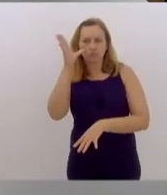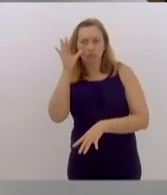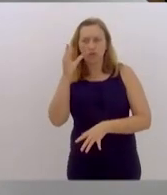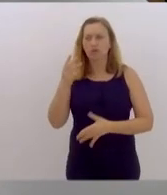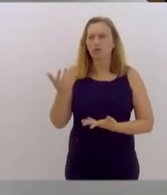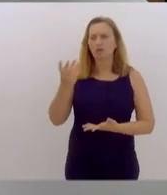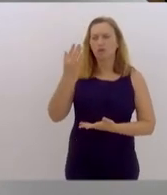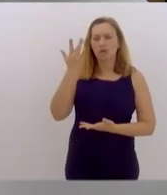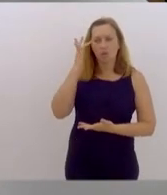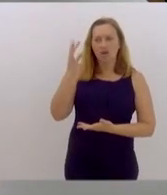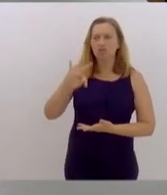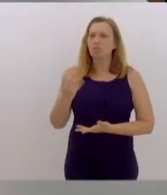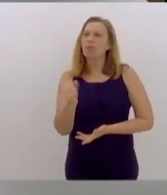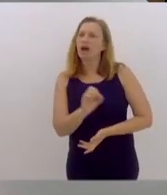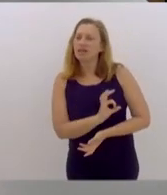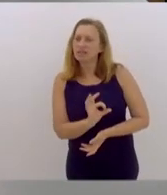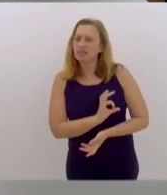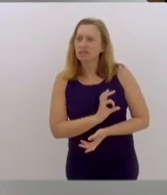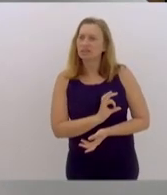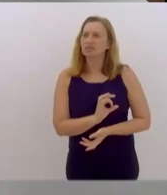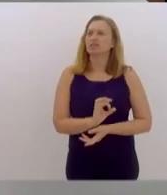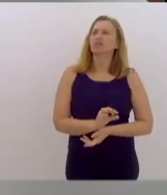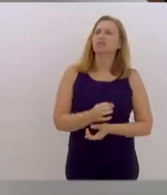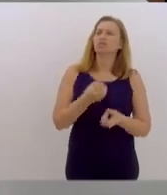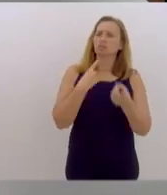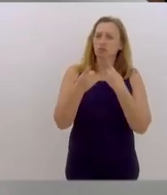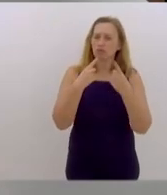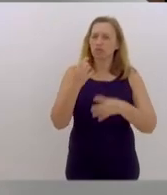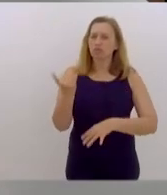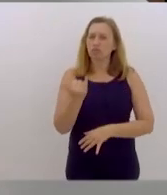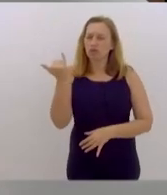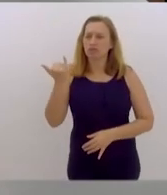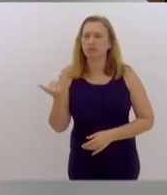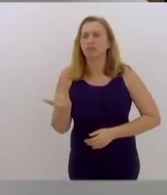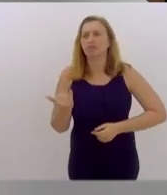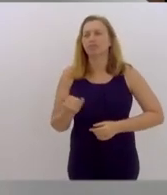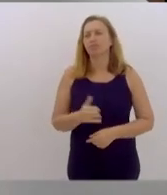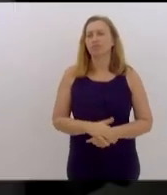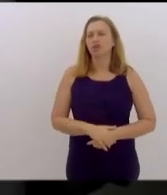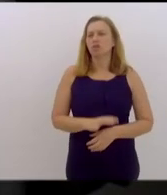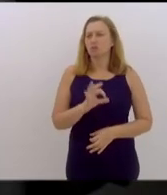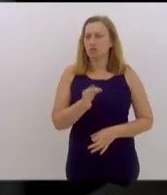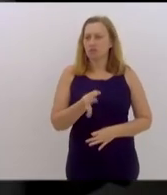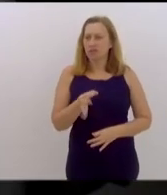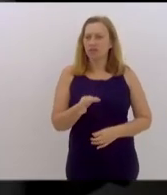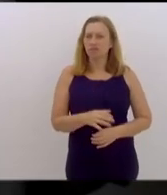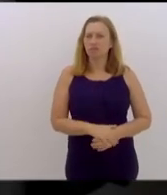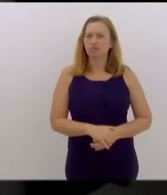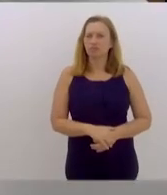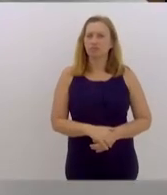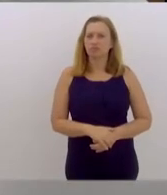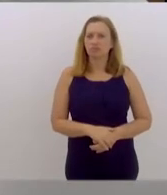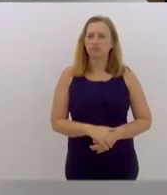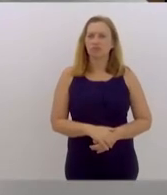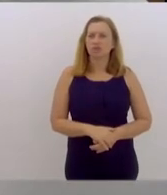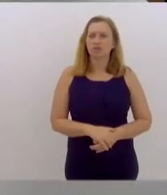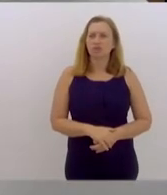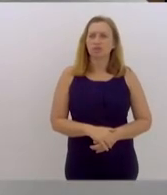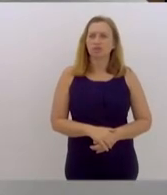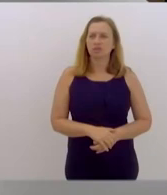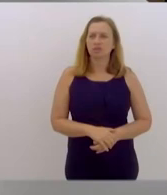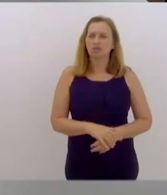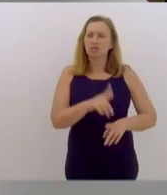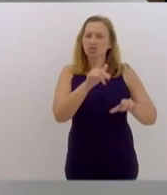mata que em vários momentos o PDT de contribuições muito importantes debate que a Rigor não é existem